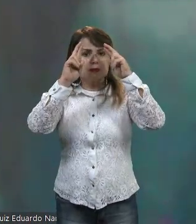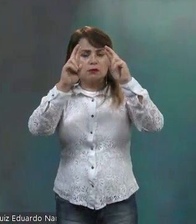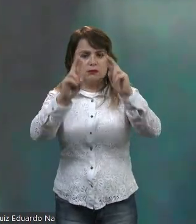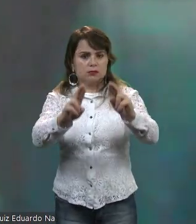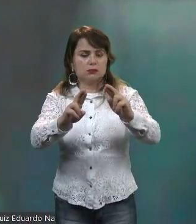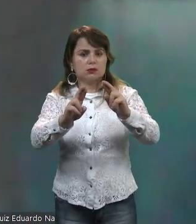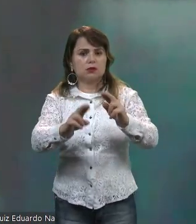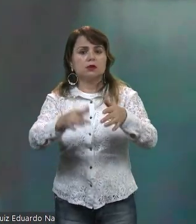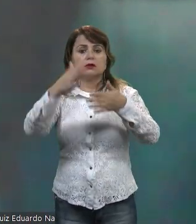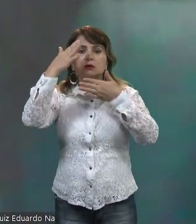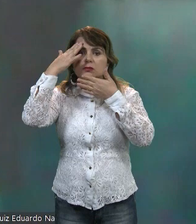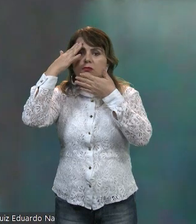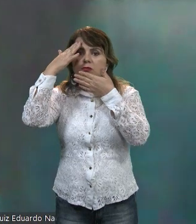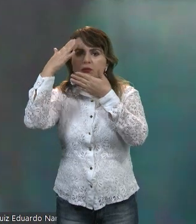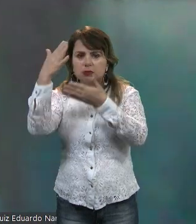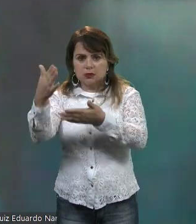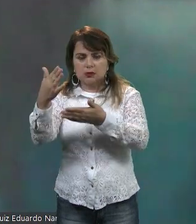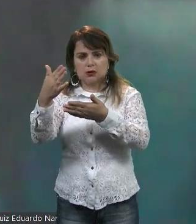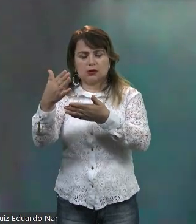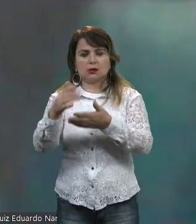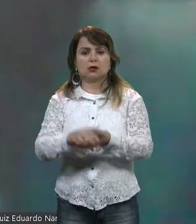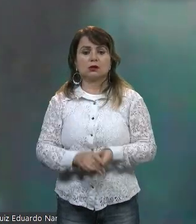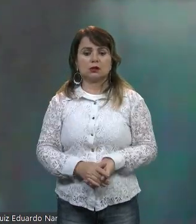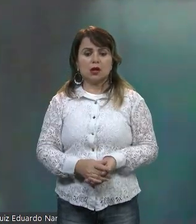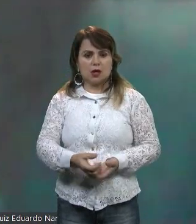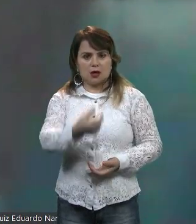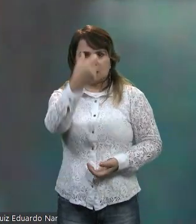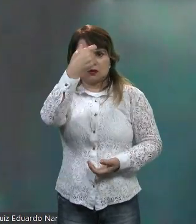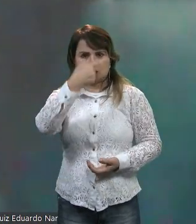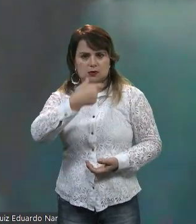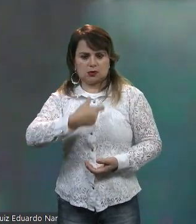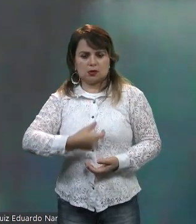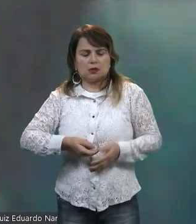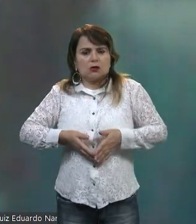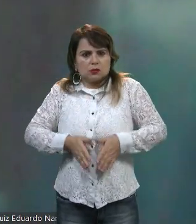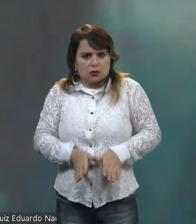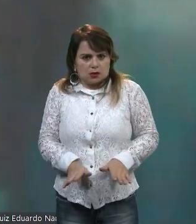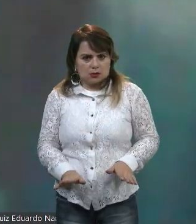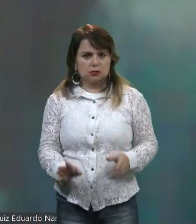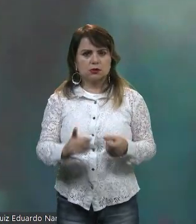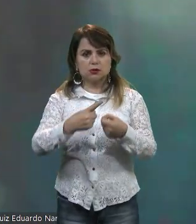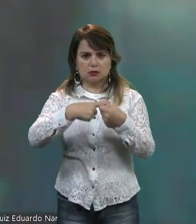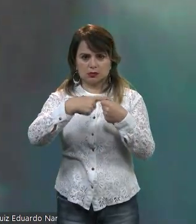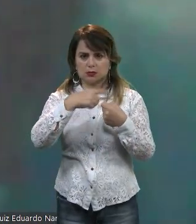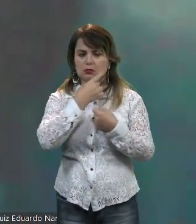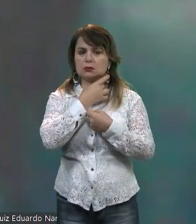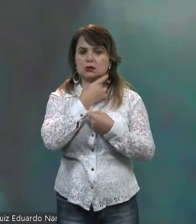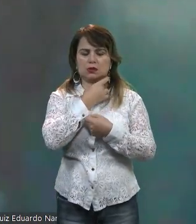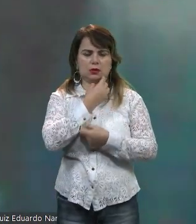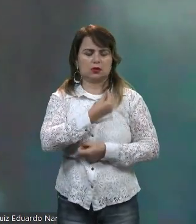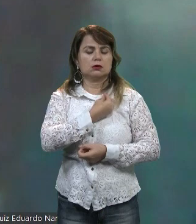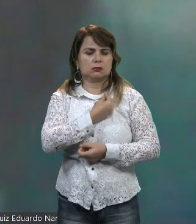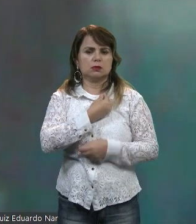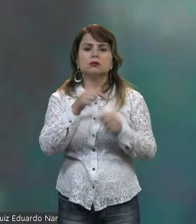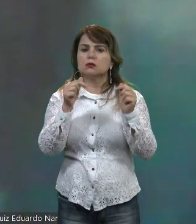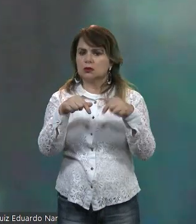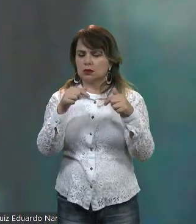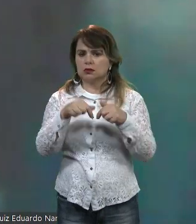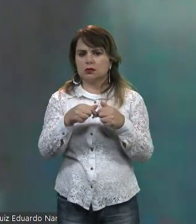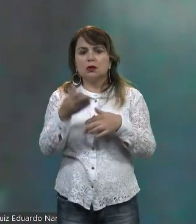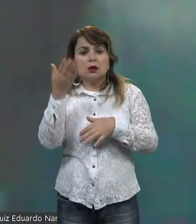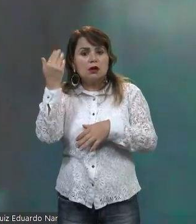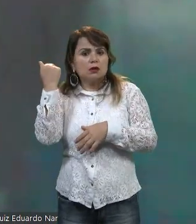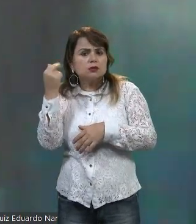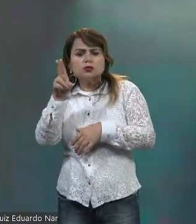a minha gratidão até como cidadão de Marília, nascido aqui, vivendo aqui, não vivi nenhuma